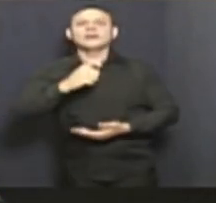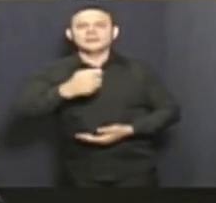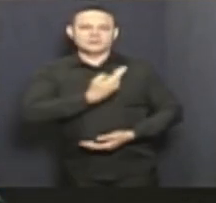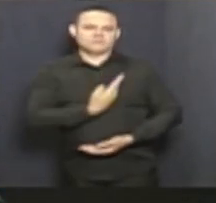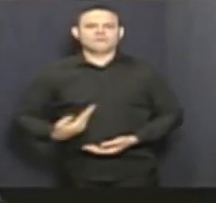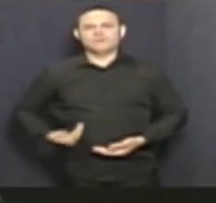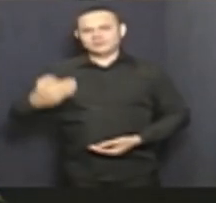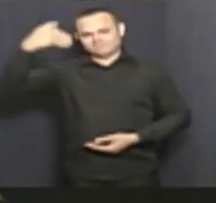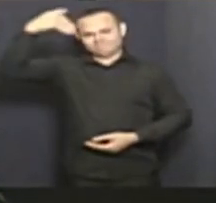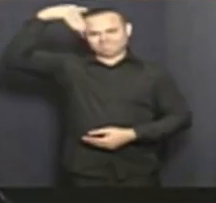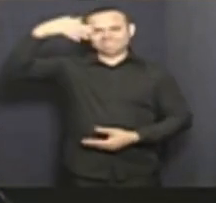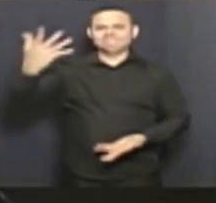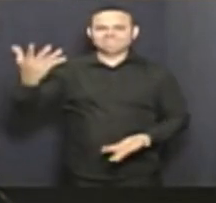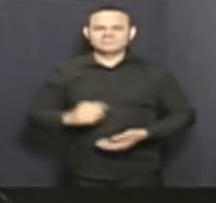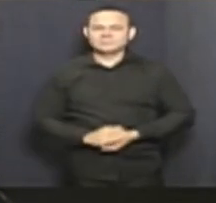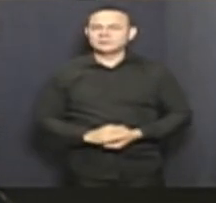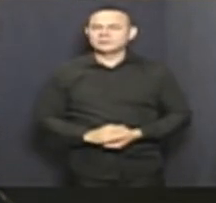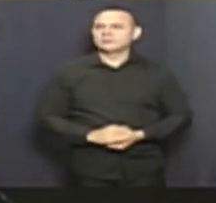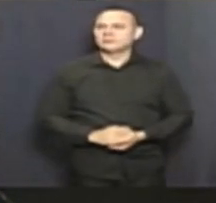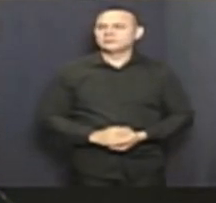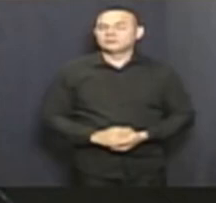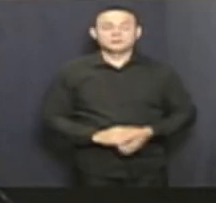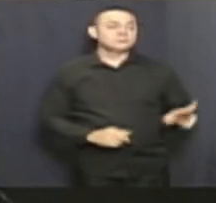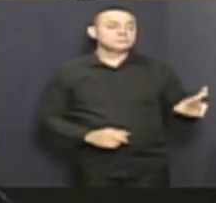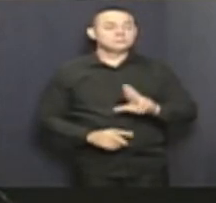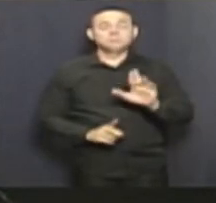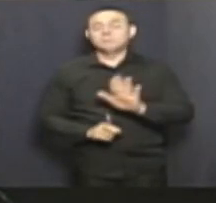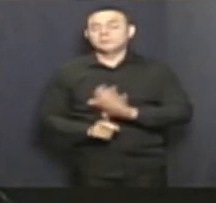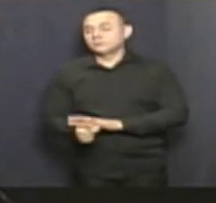bluma sua pergunta sua escolha de candidatos